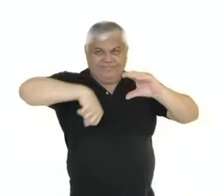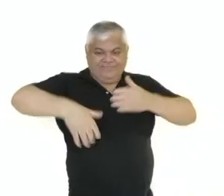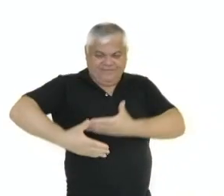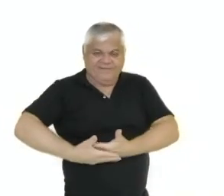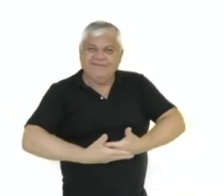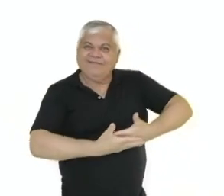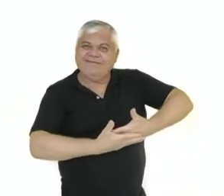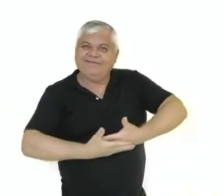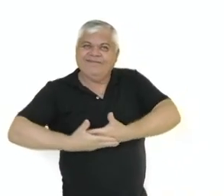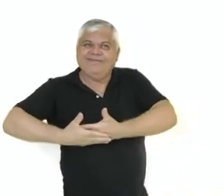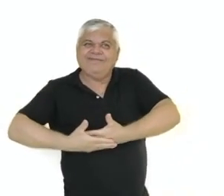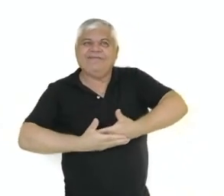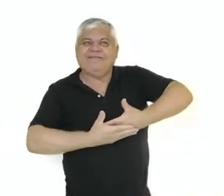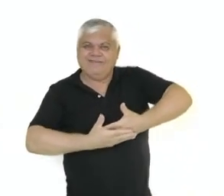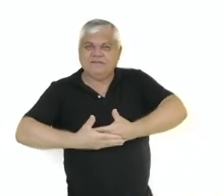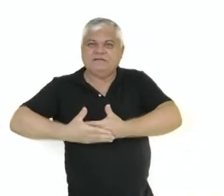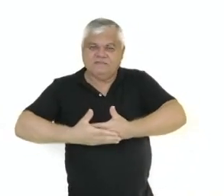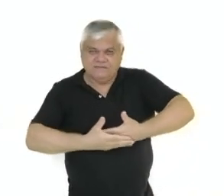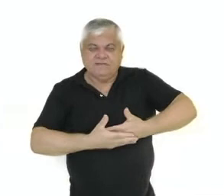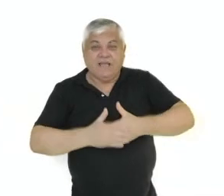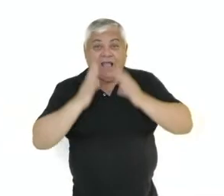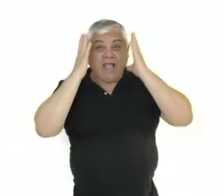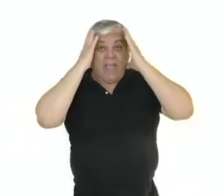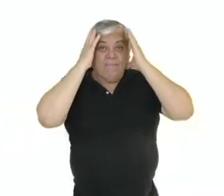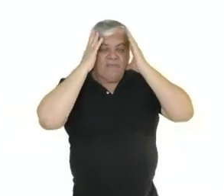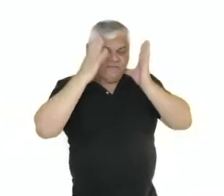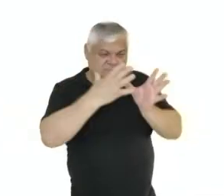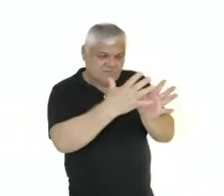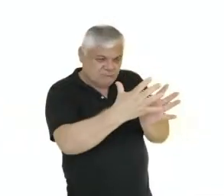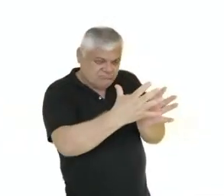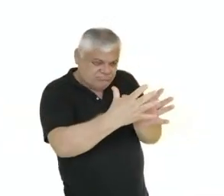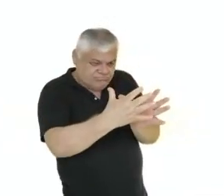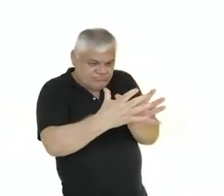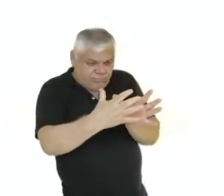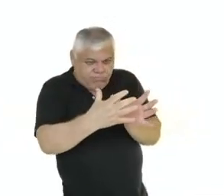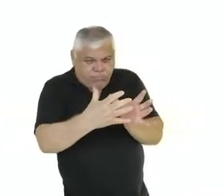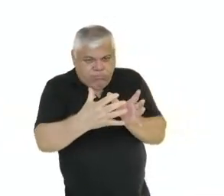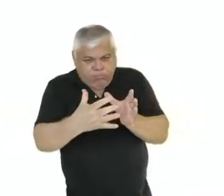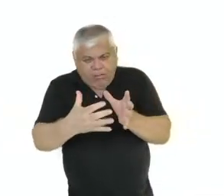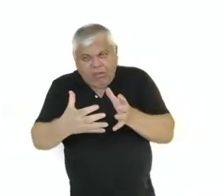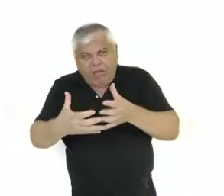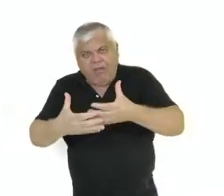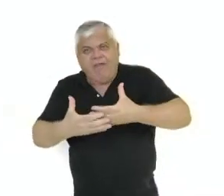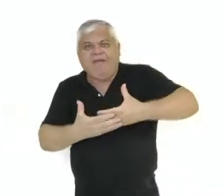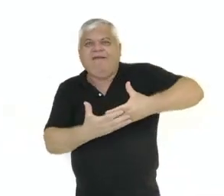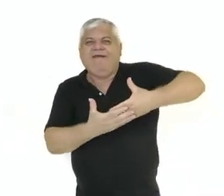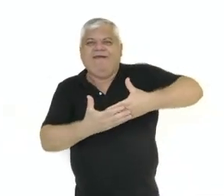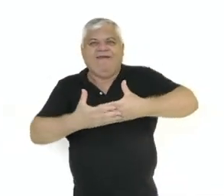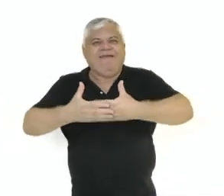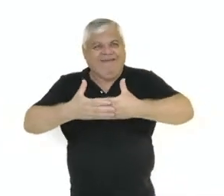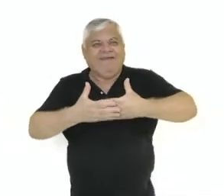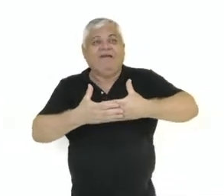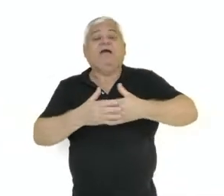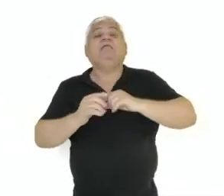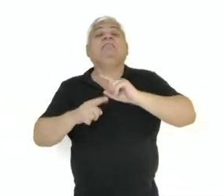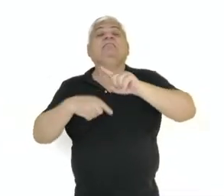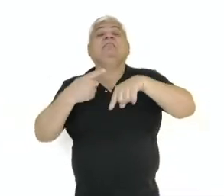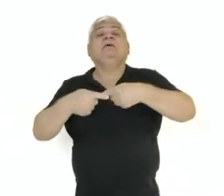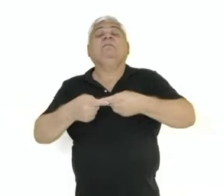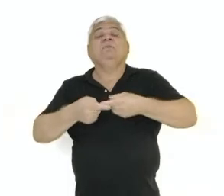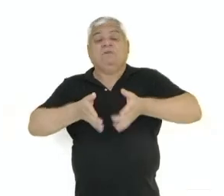neném, né, o médico vai amparar, né, sai primeiro a cabeça e depois o resto do corpo. Depois que esse